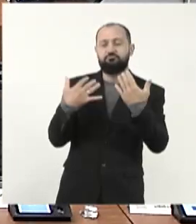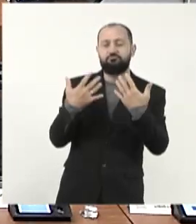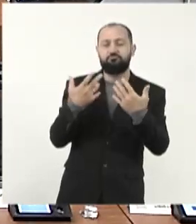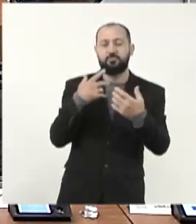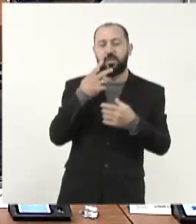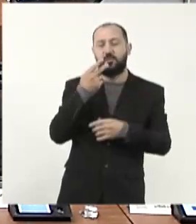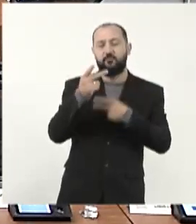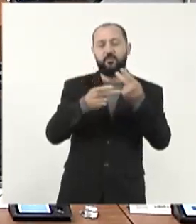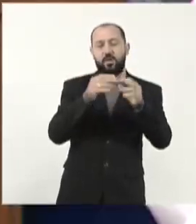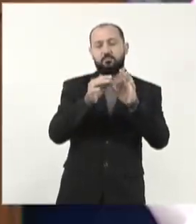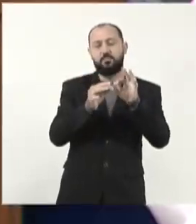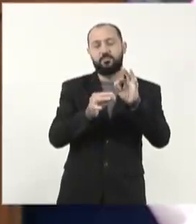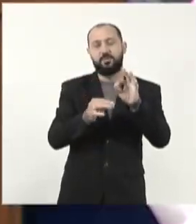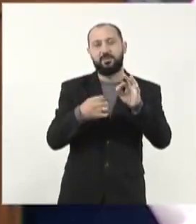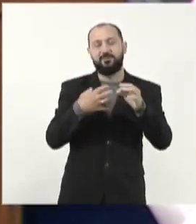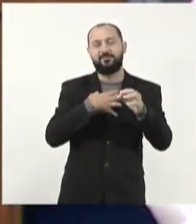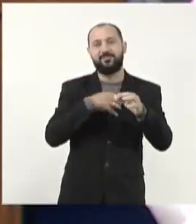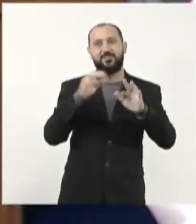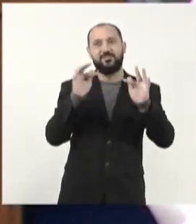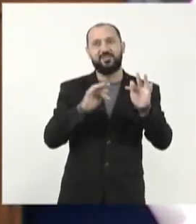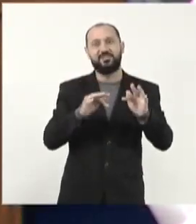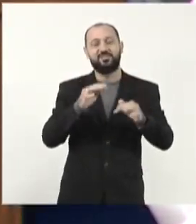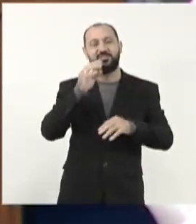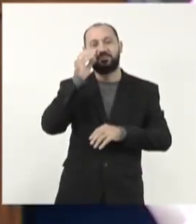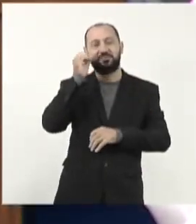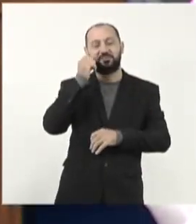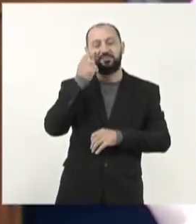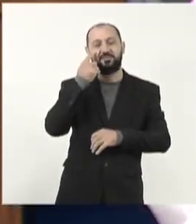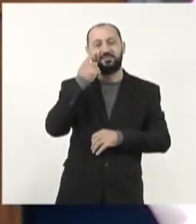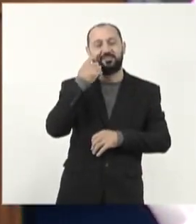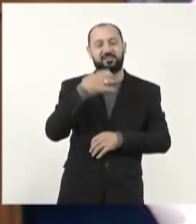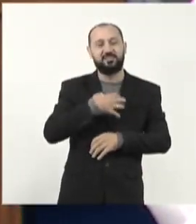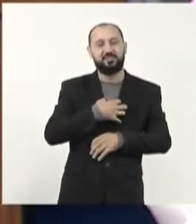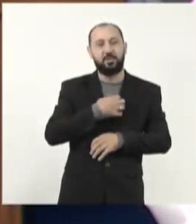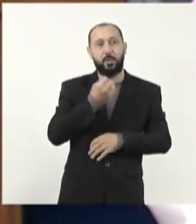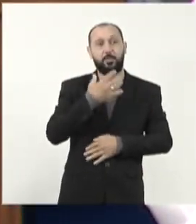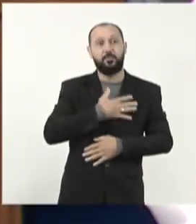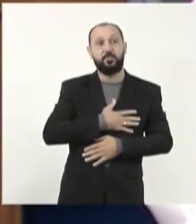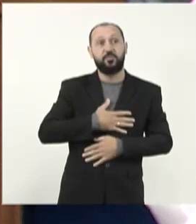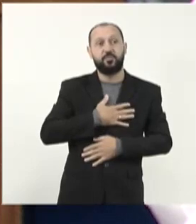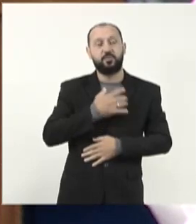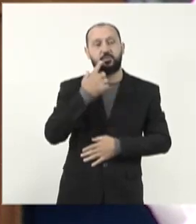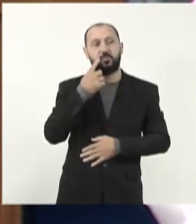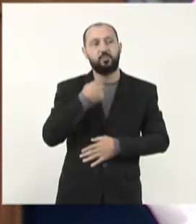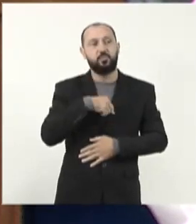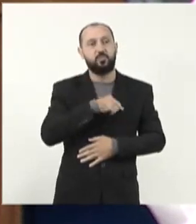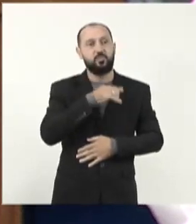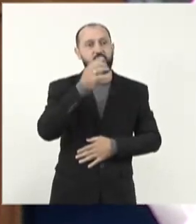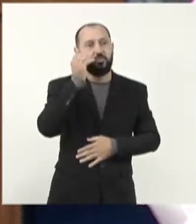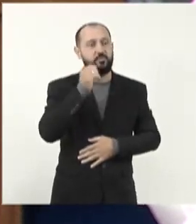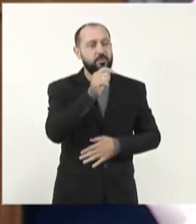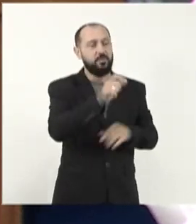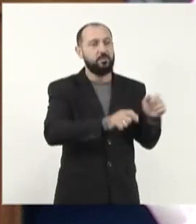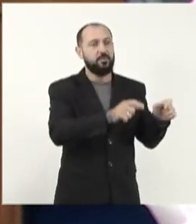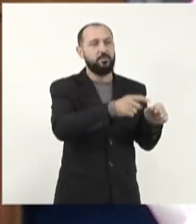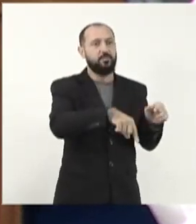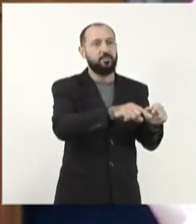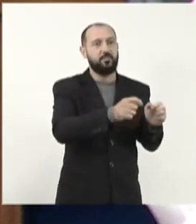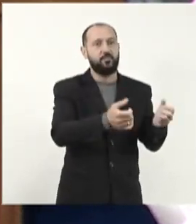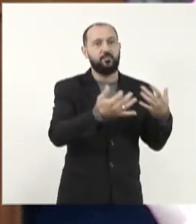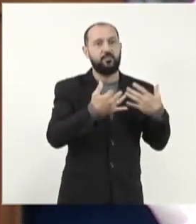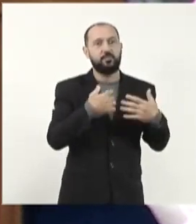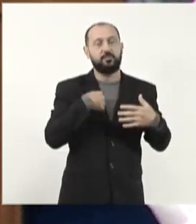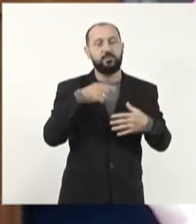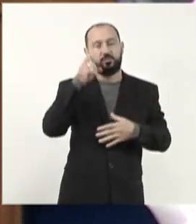aqui feliz ouvindo e trazendo. É sempre gostoso a gente falar sobre nós e ouvir outras mulheres falando das